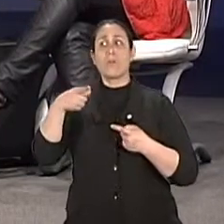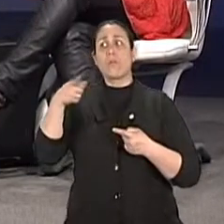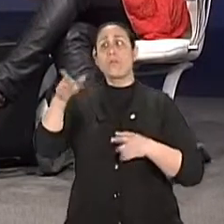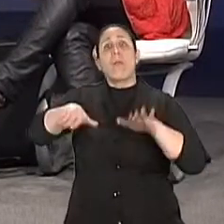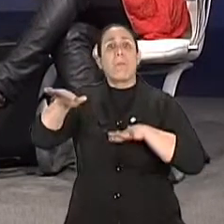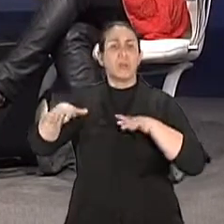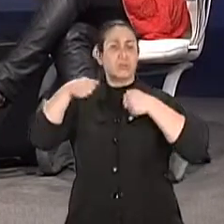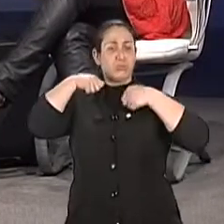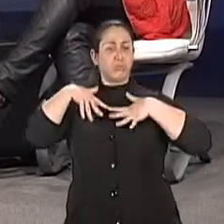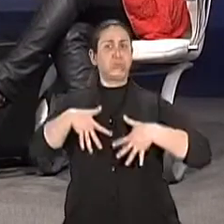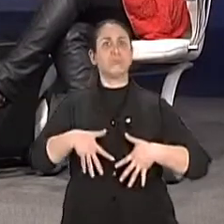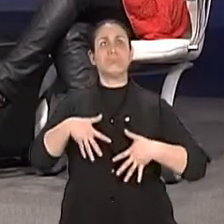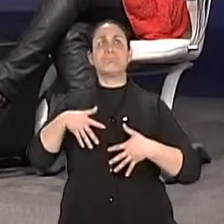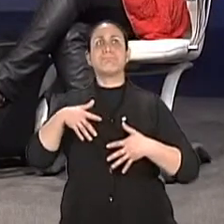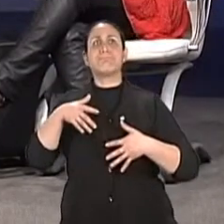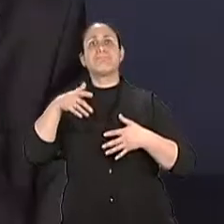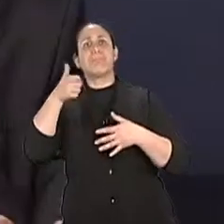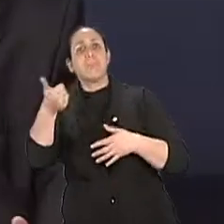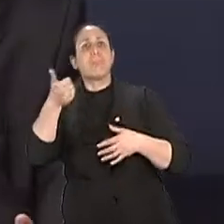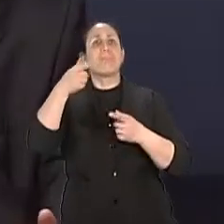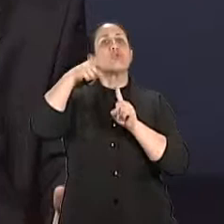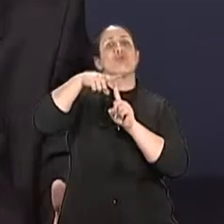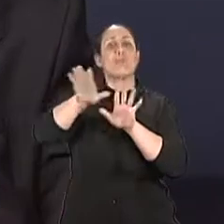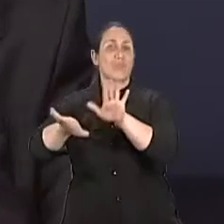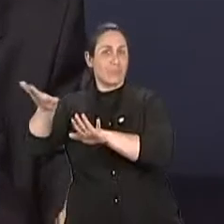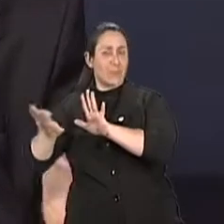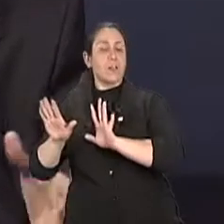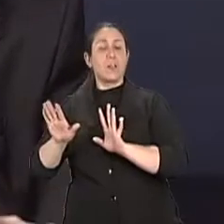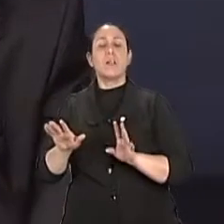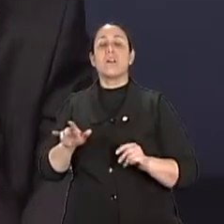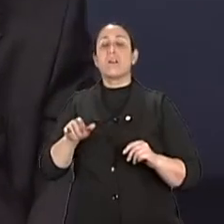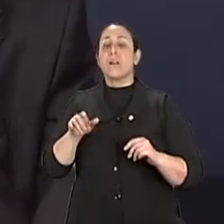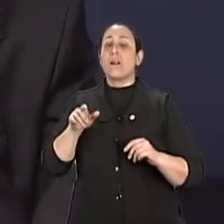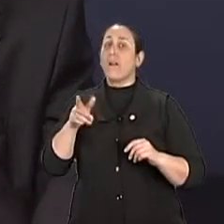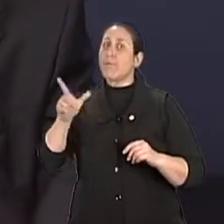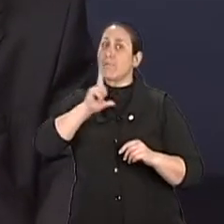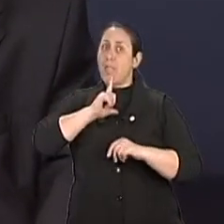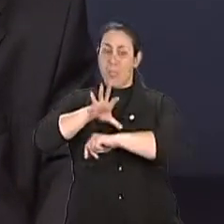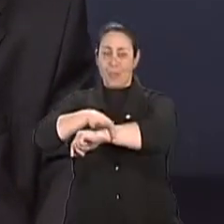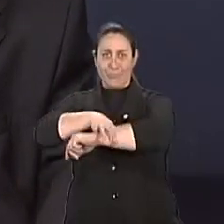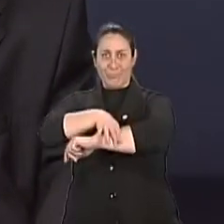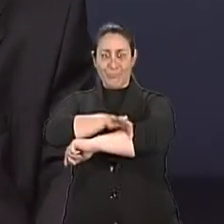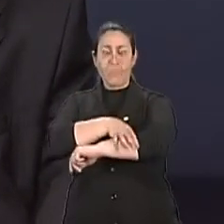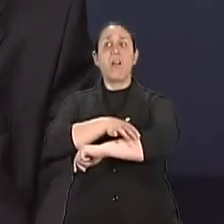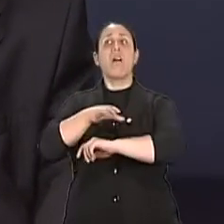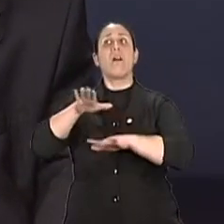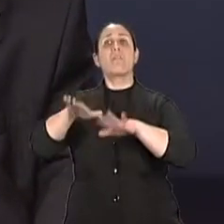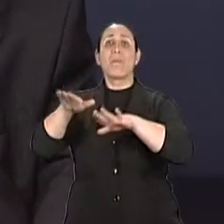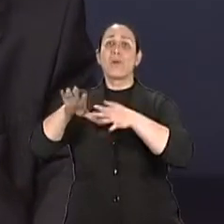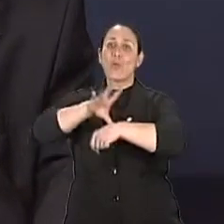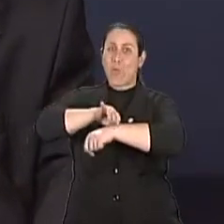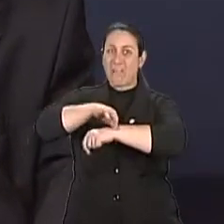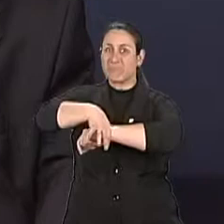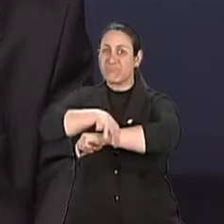tem substitutos de hormônios, muitas vezes, que agem especificamente em receptores para a osteoporose. Então, isso